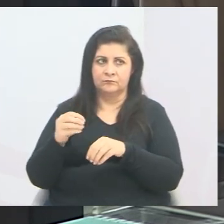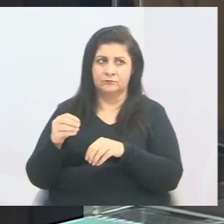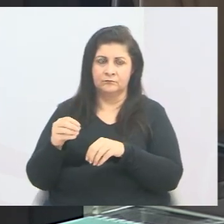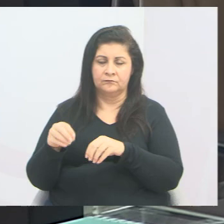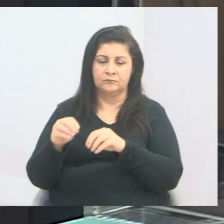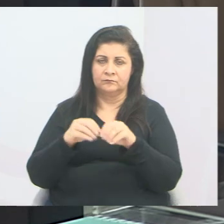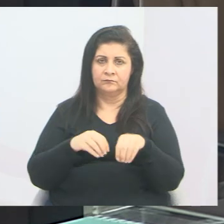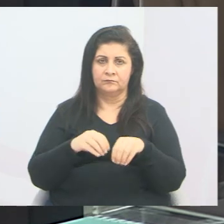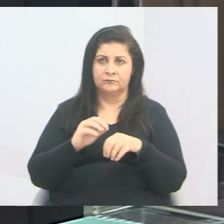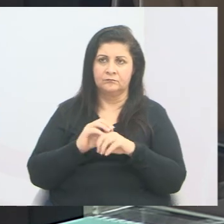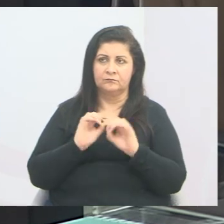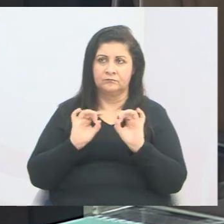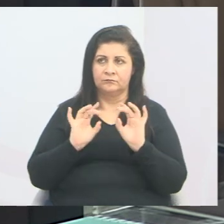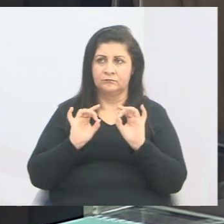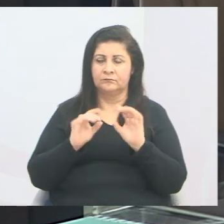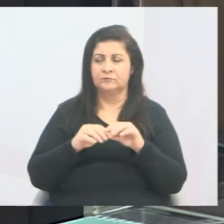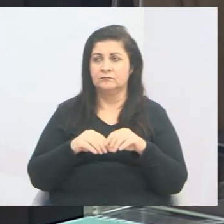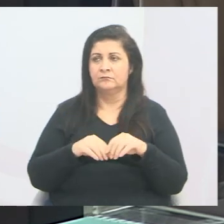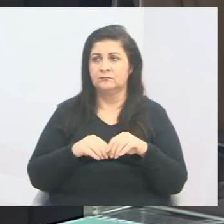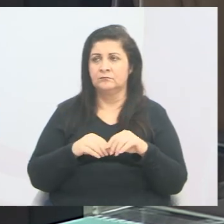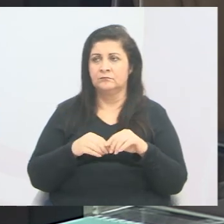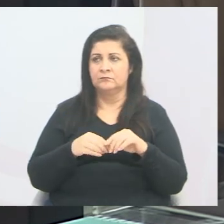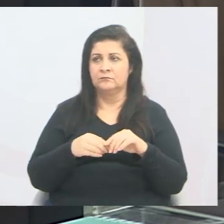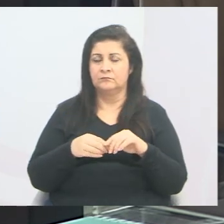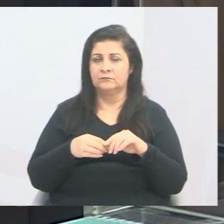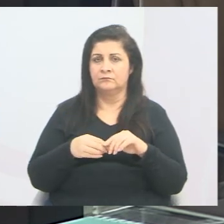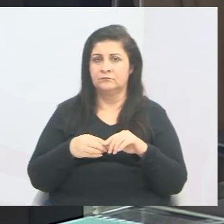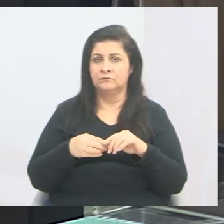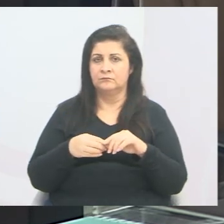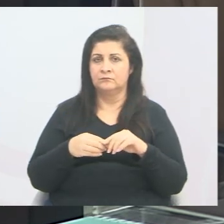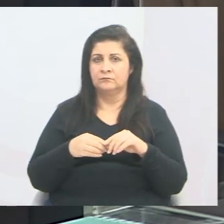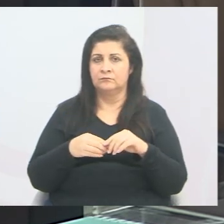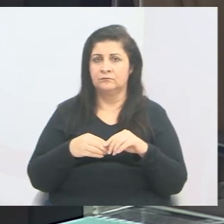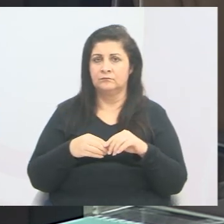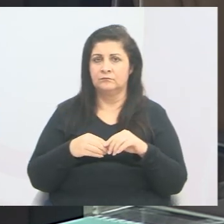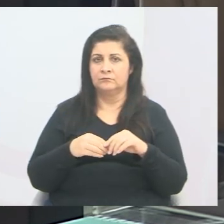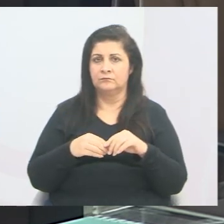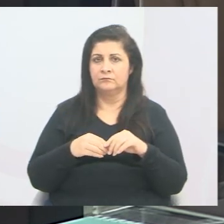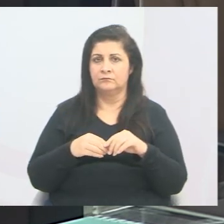complementares ou especiais, com